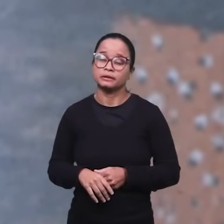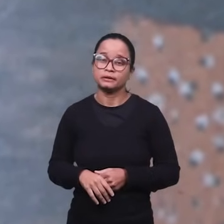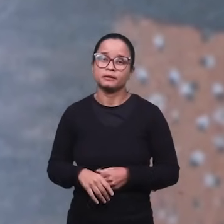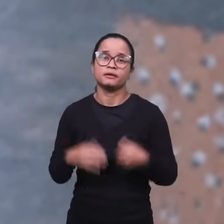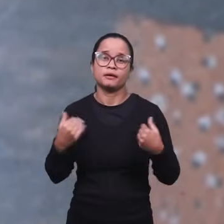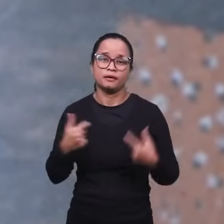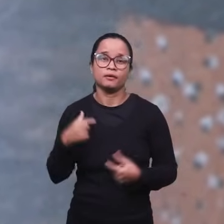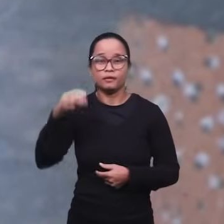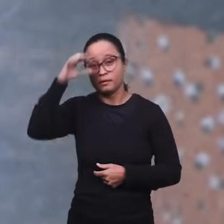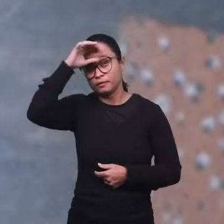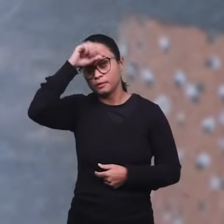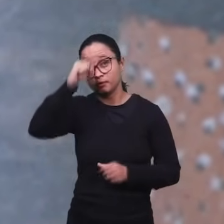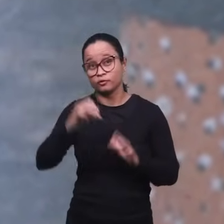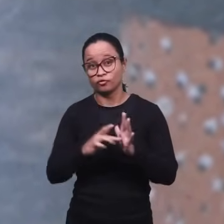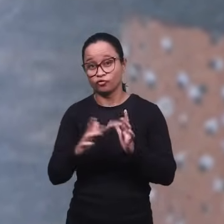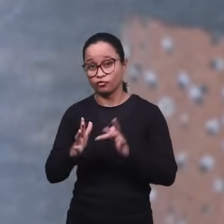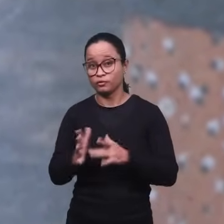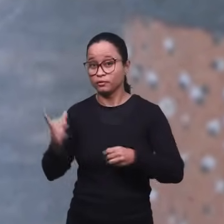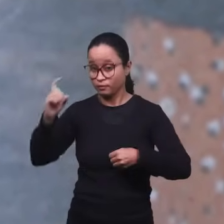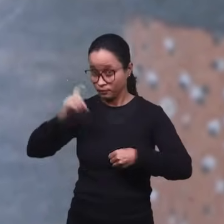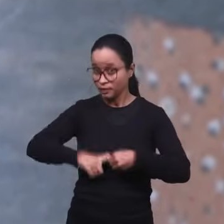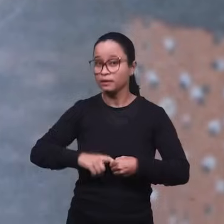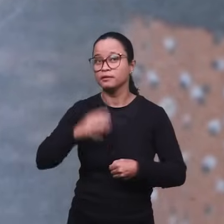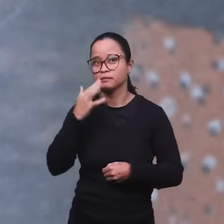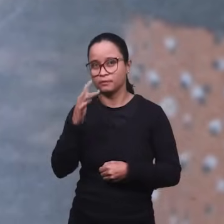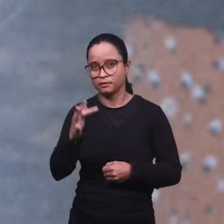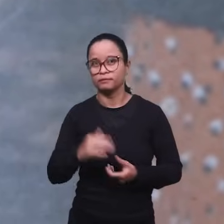eu já aprendi que Jesus viria em breve.